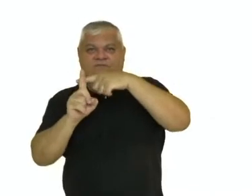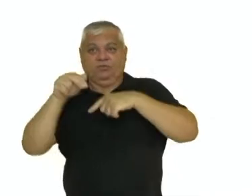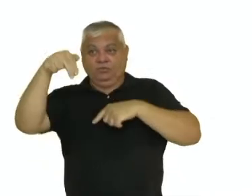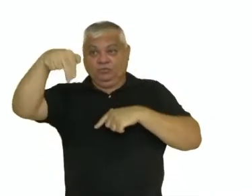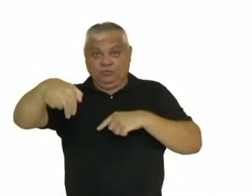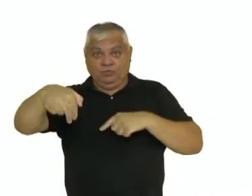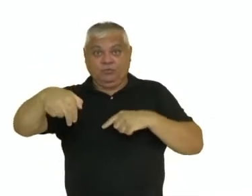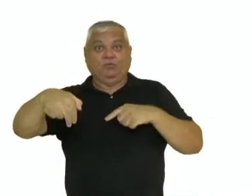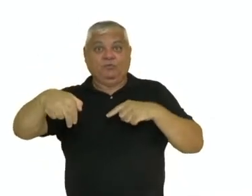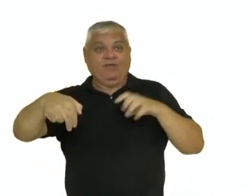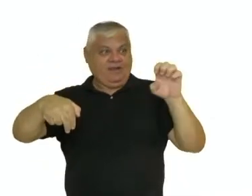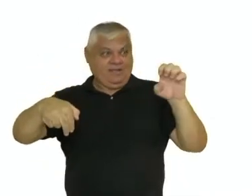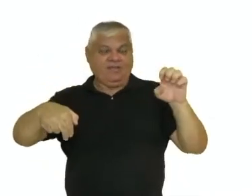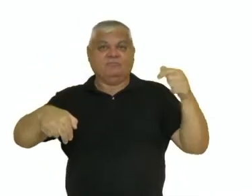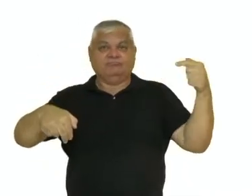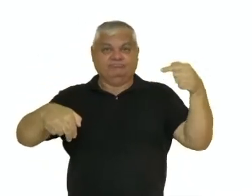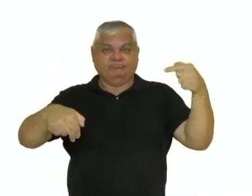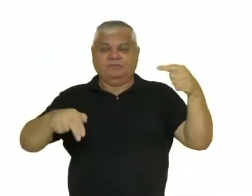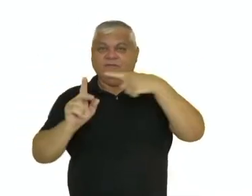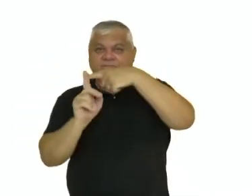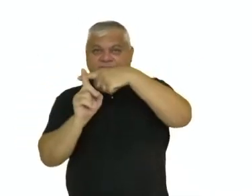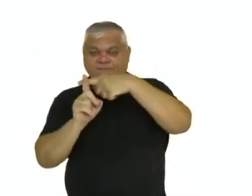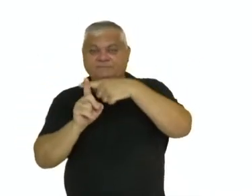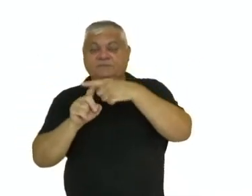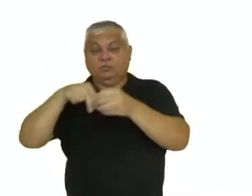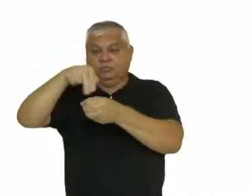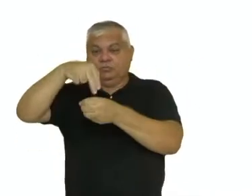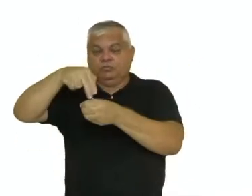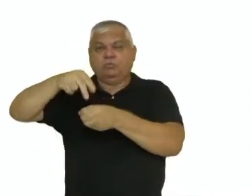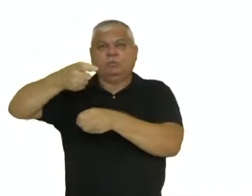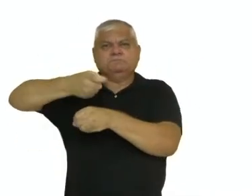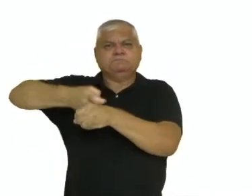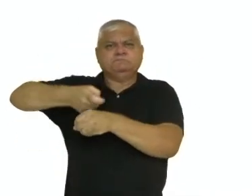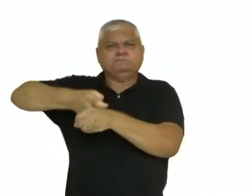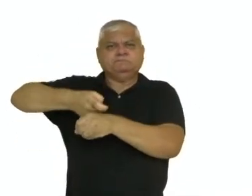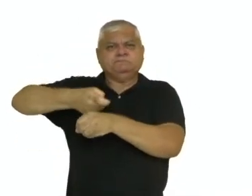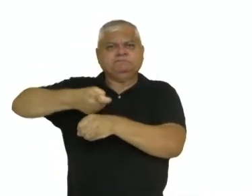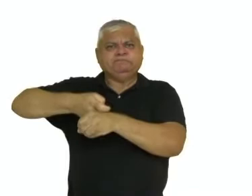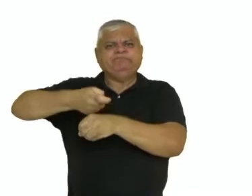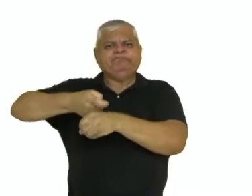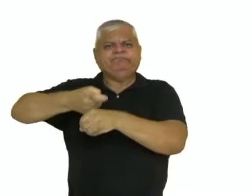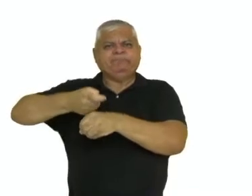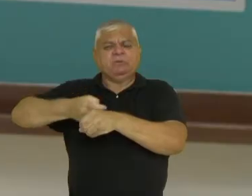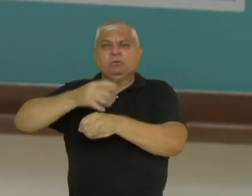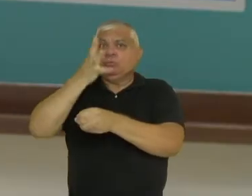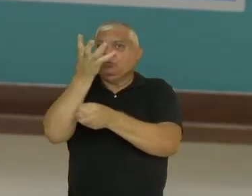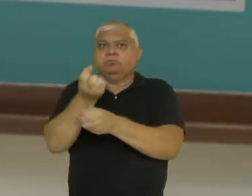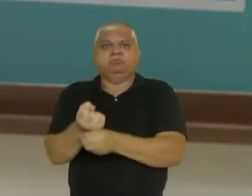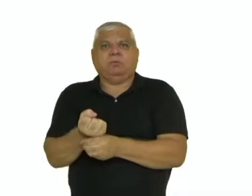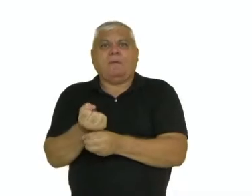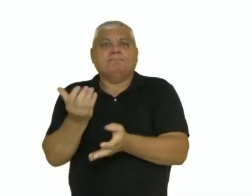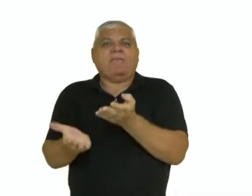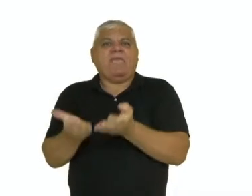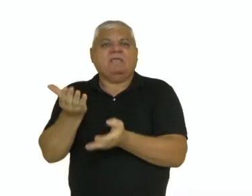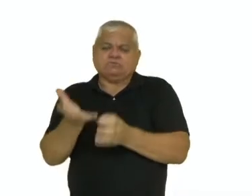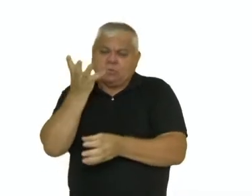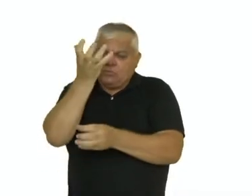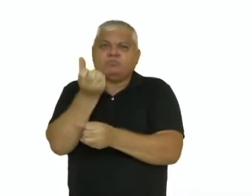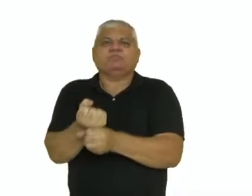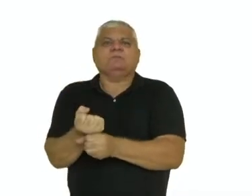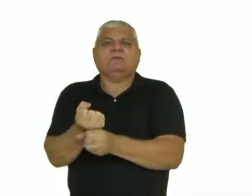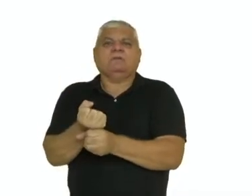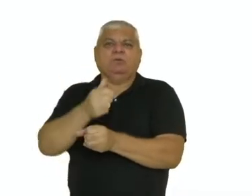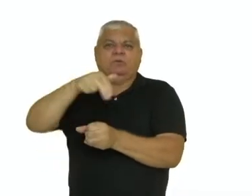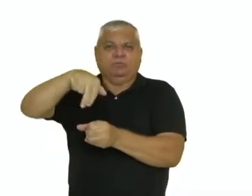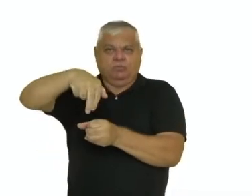maciça, compacta, densa, central e que contém praticamente toda a massa do átomo. O núcleo do átomo